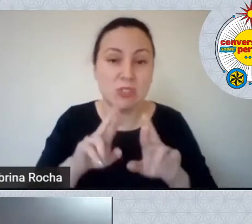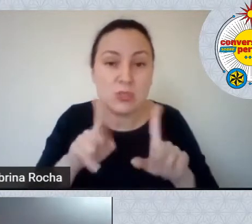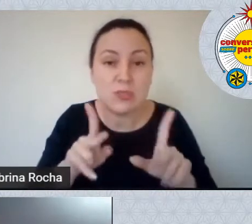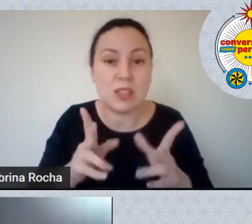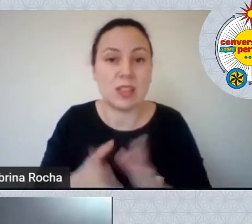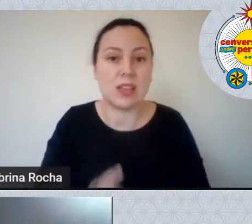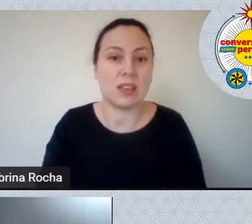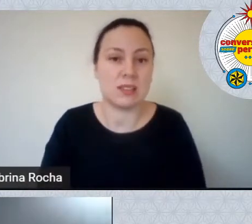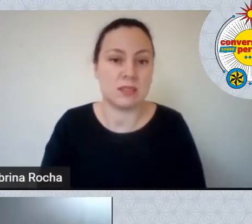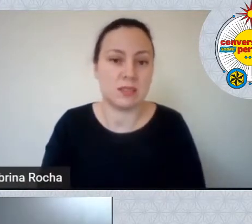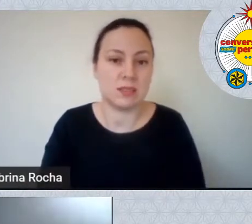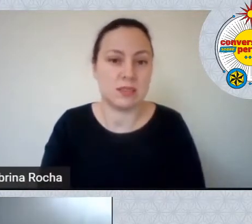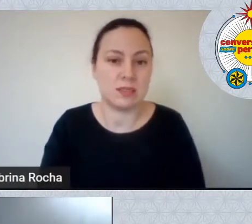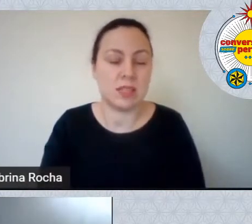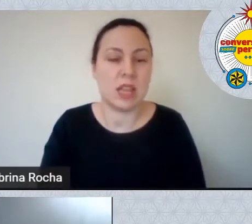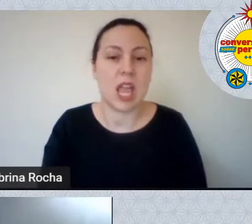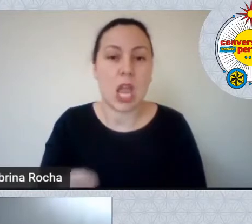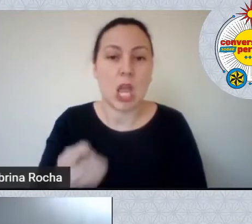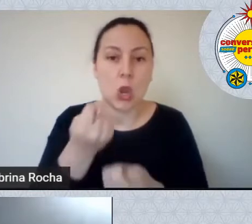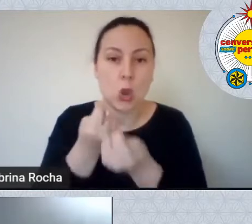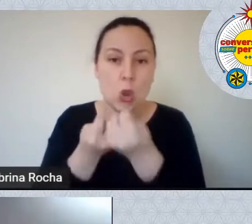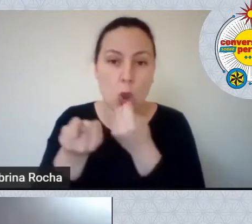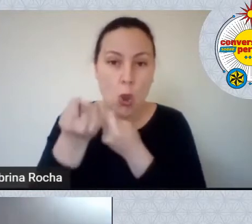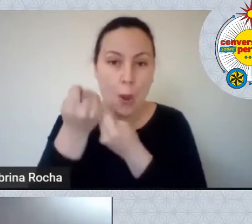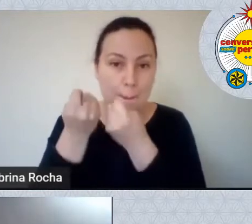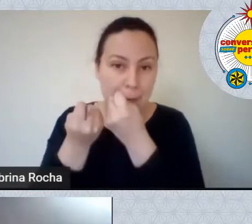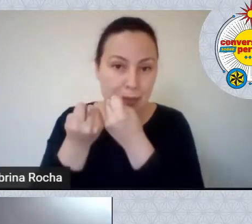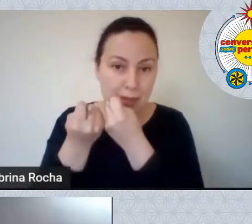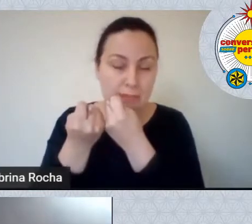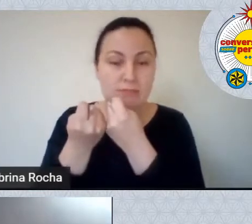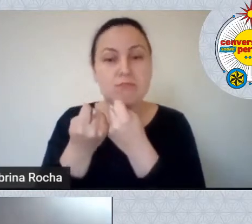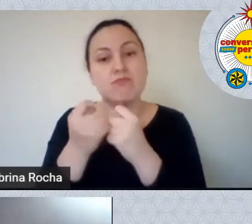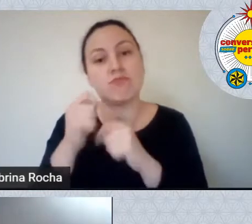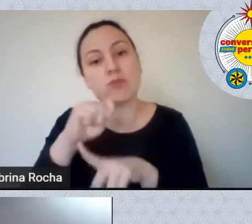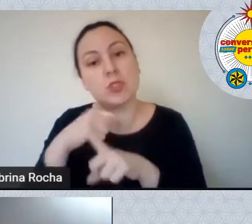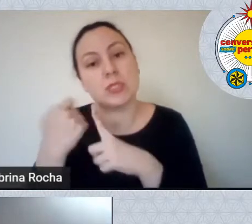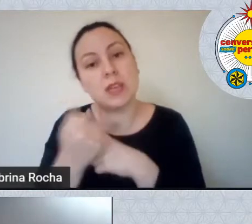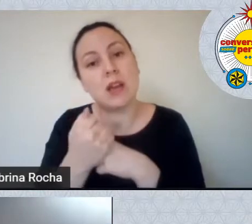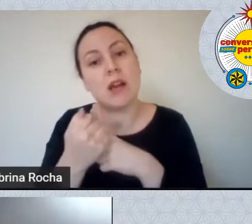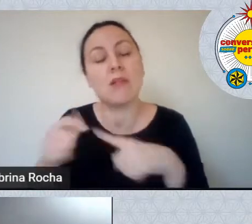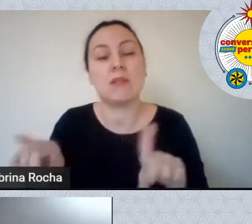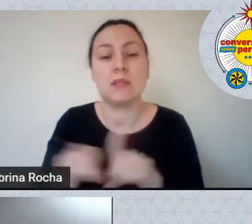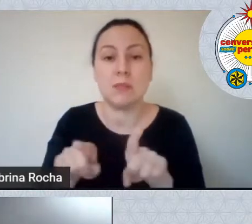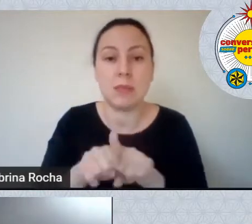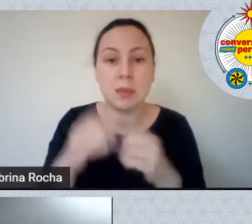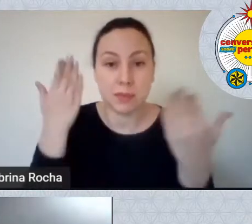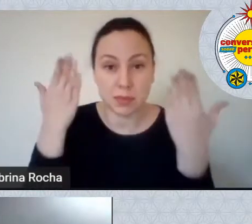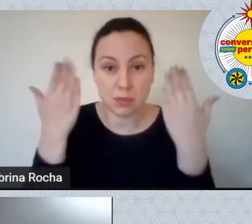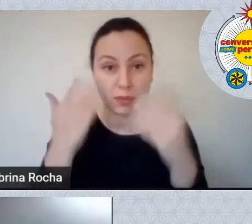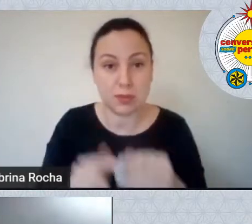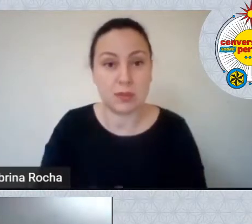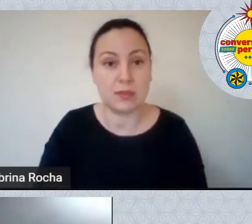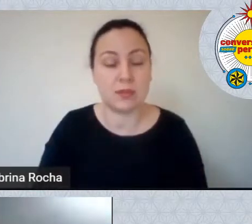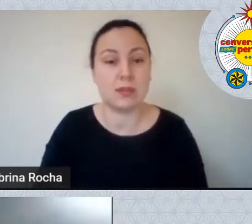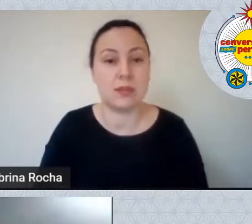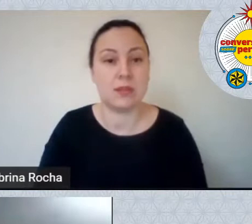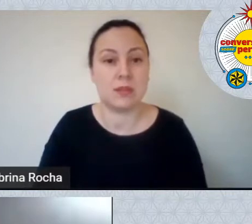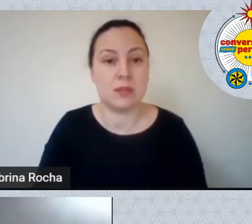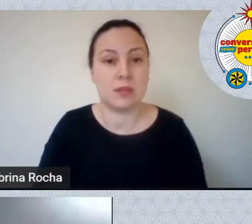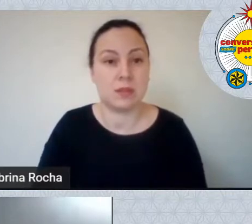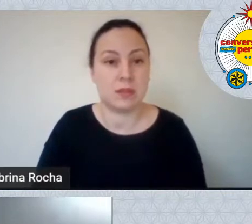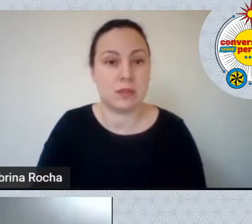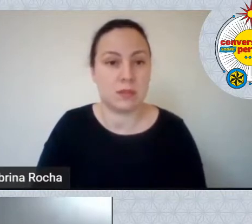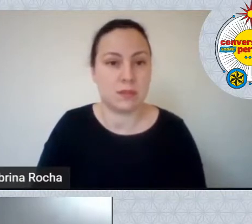né? Econômicas, sociais, mas também psíquicas. Você falou em